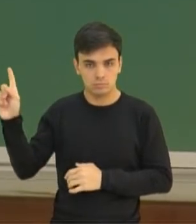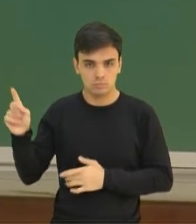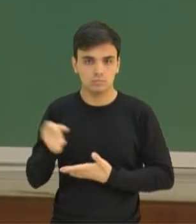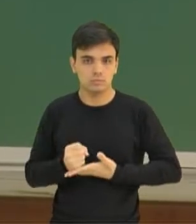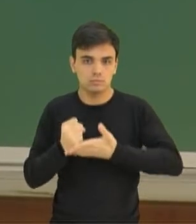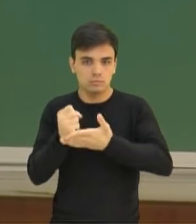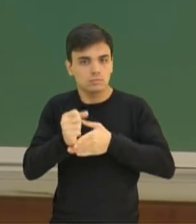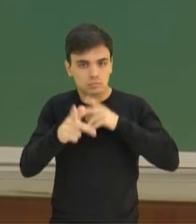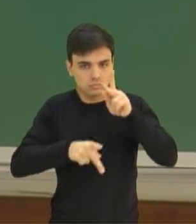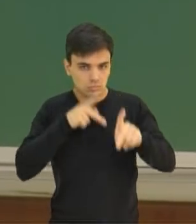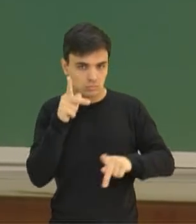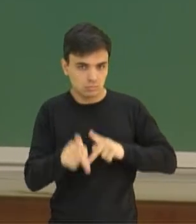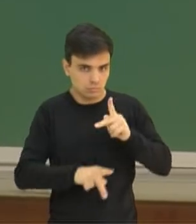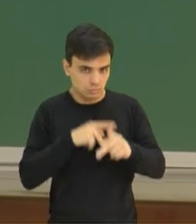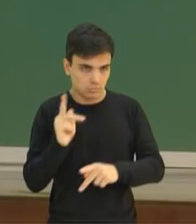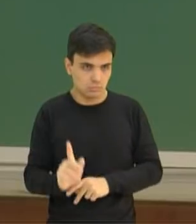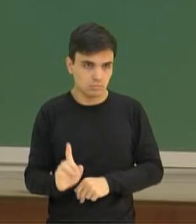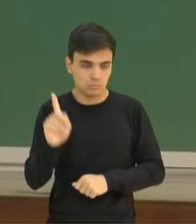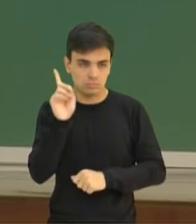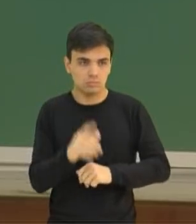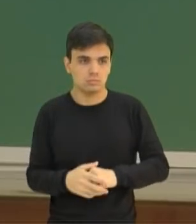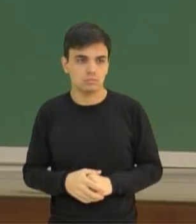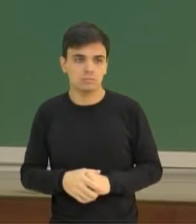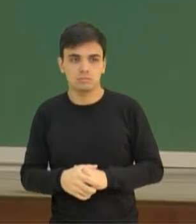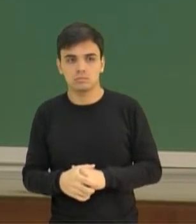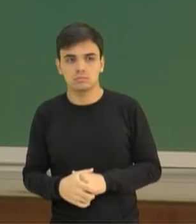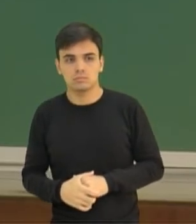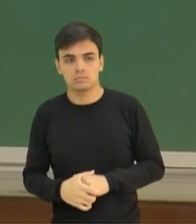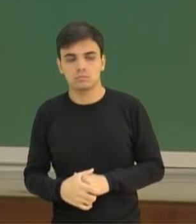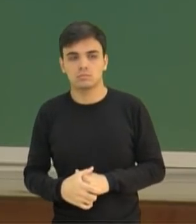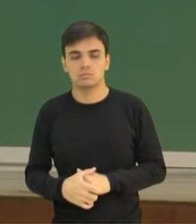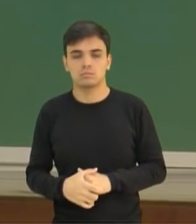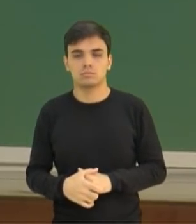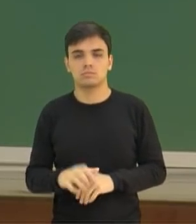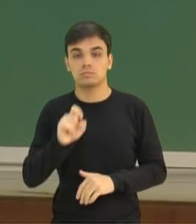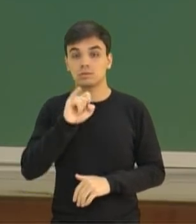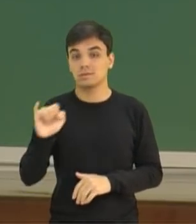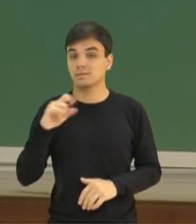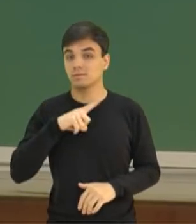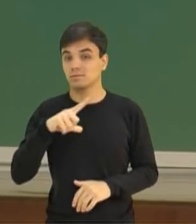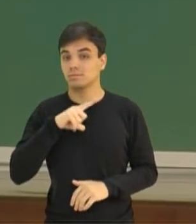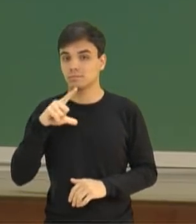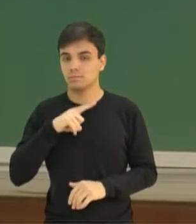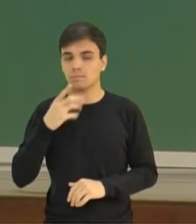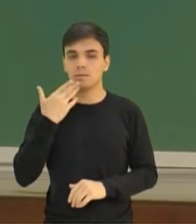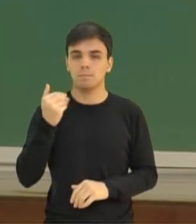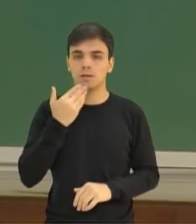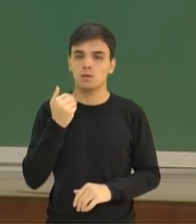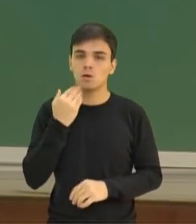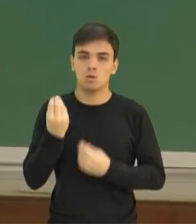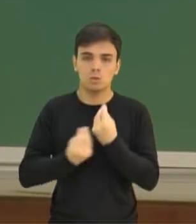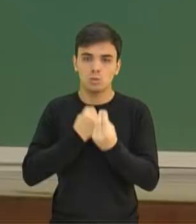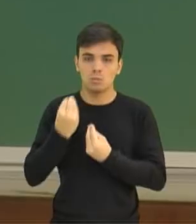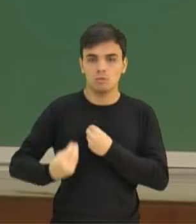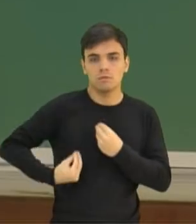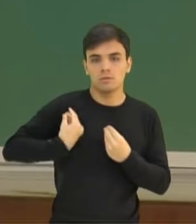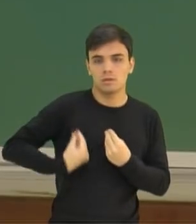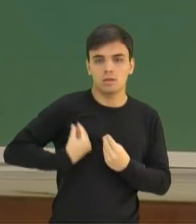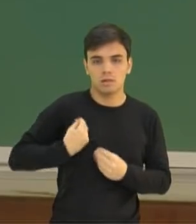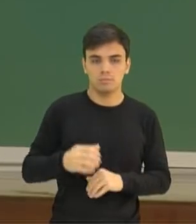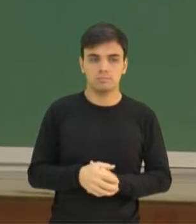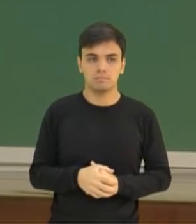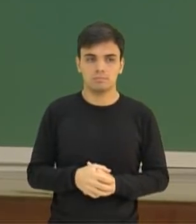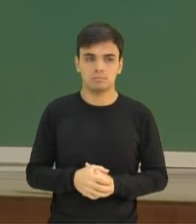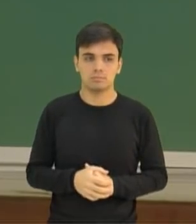favorecendo a população daquela área, certo? E aí, se eu tenho melhores condições econômicas ali, eu vou ter